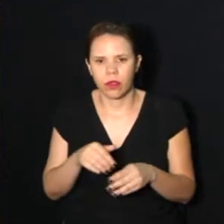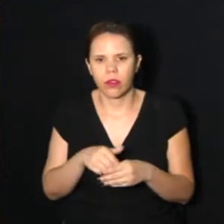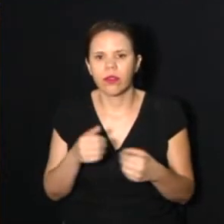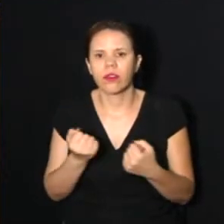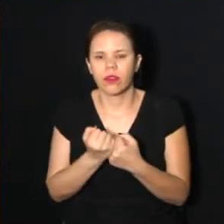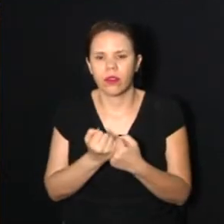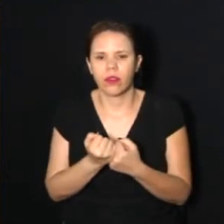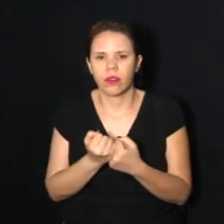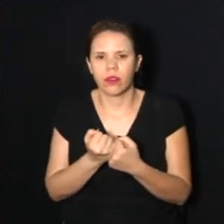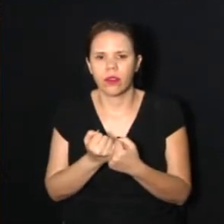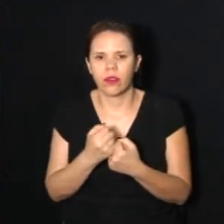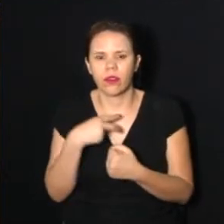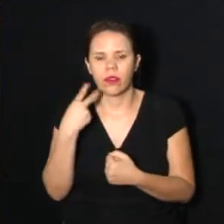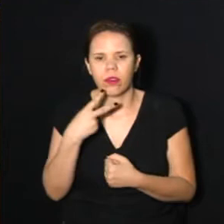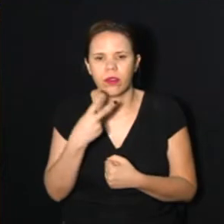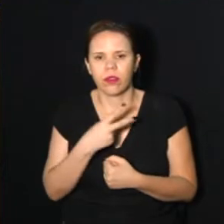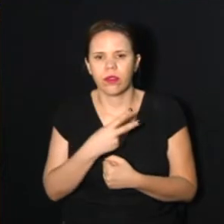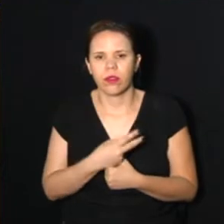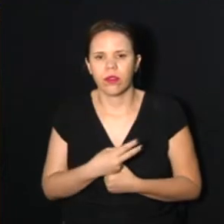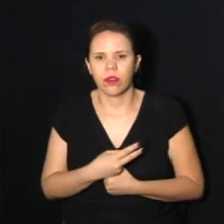é favorável. Vereador